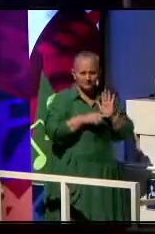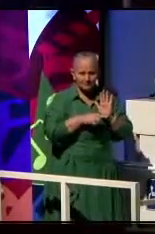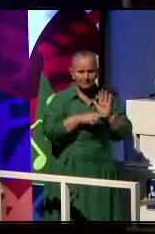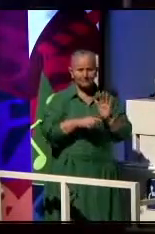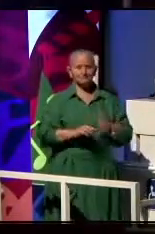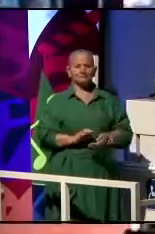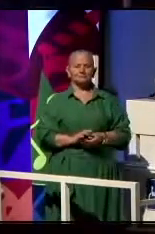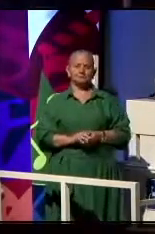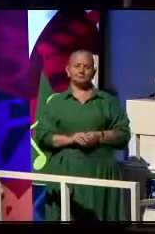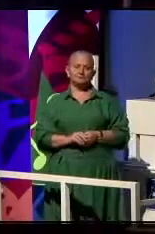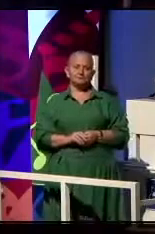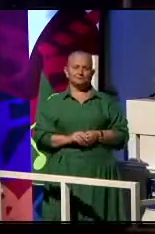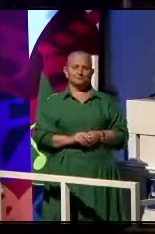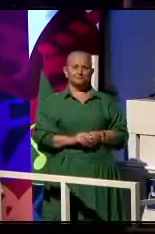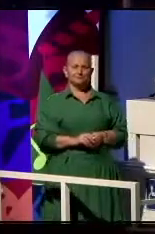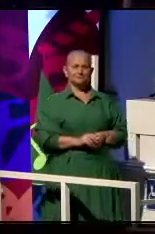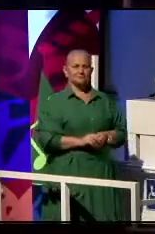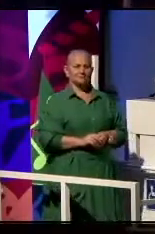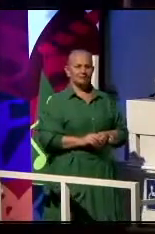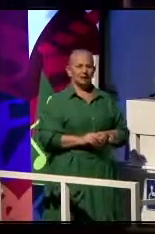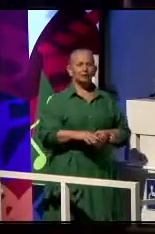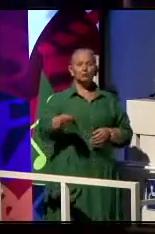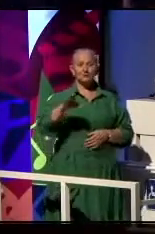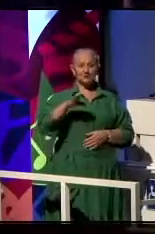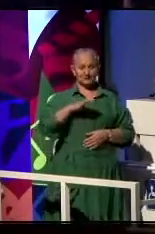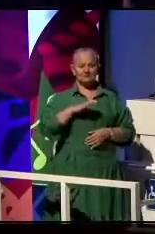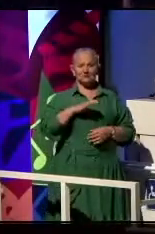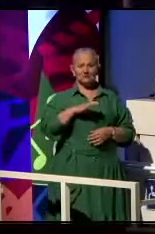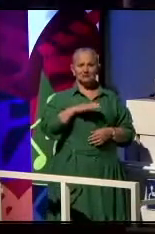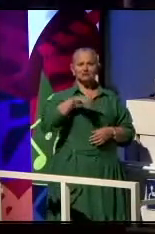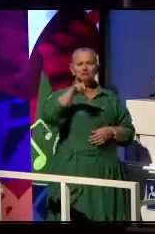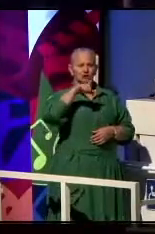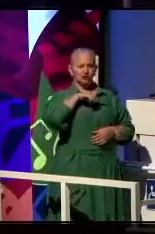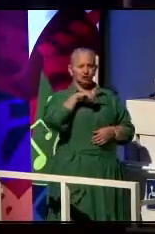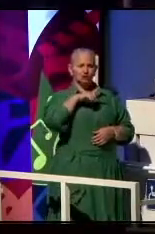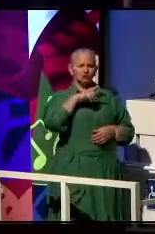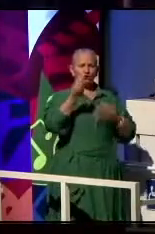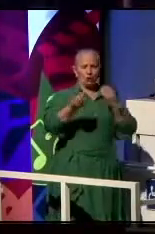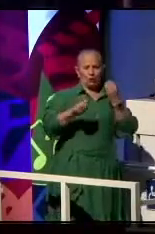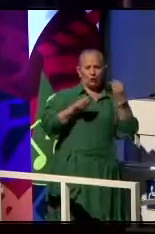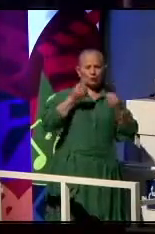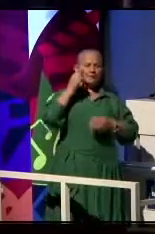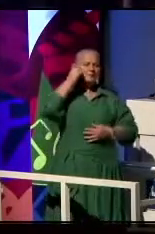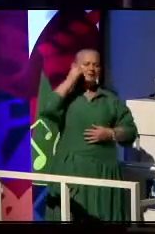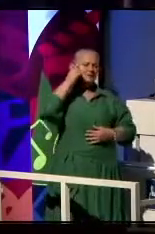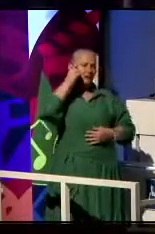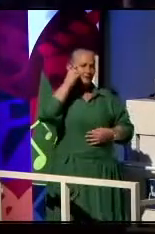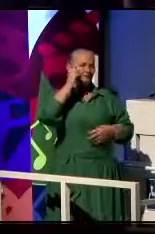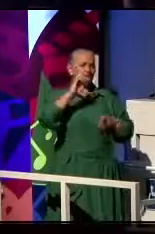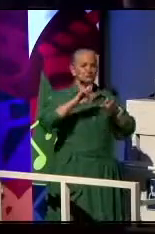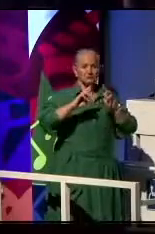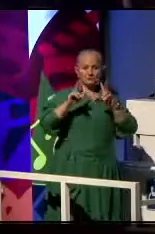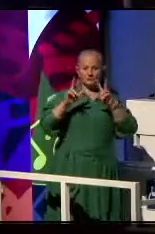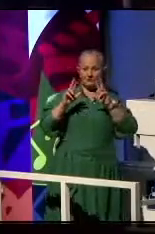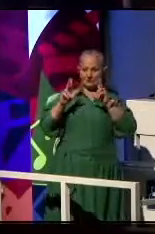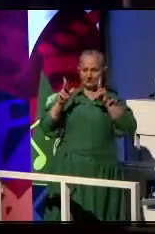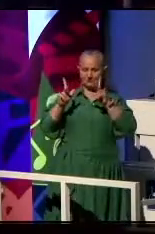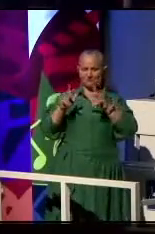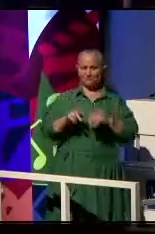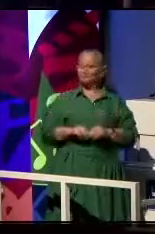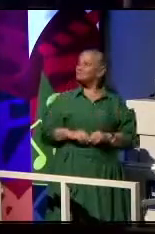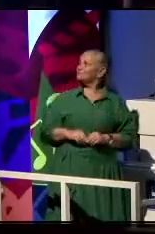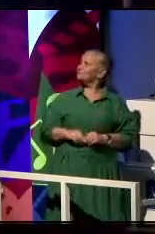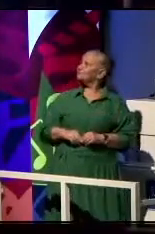República. André está passando e mostrando fotos e explicando as mesmas. Tinha como objetivo ser moderna, né, para abrigar